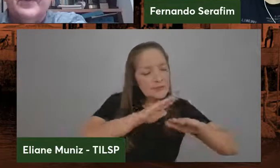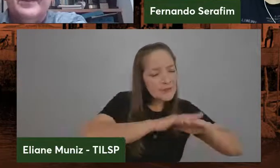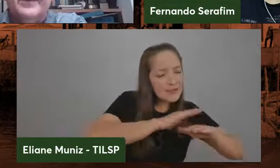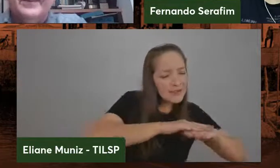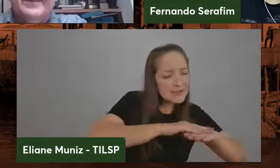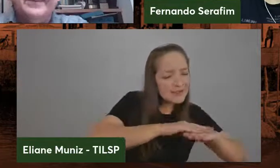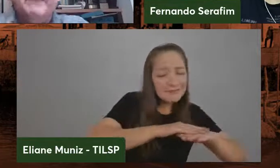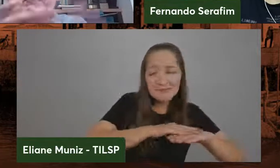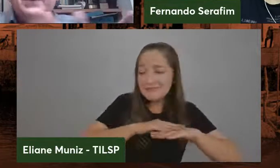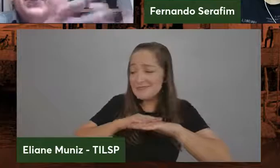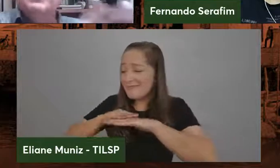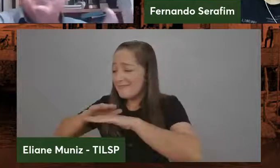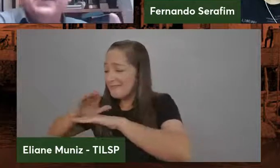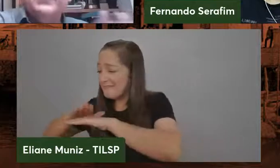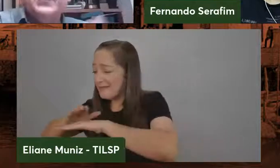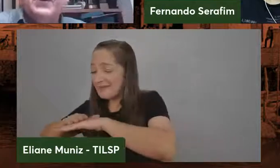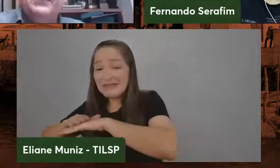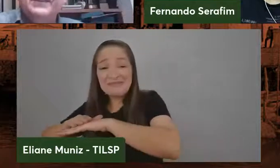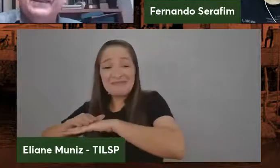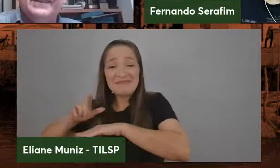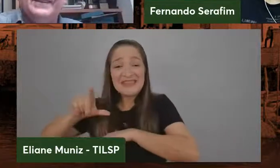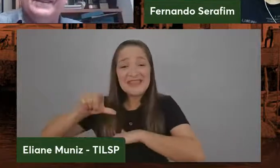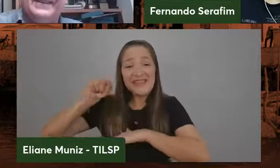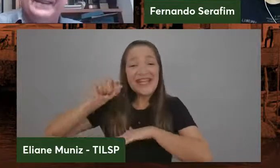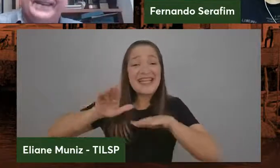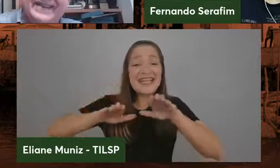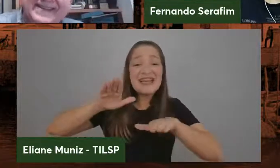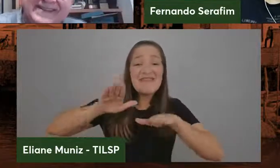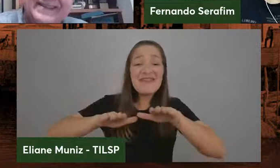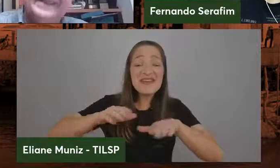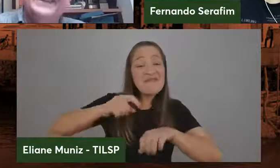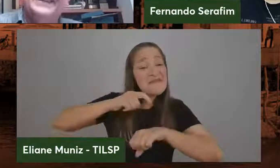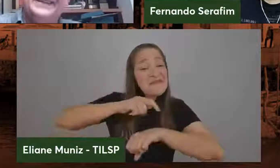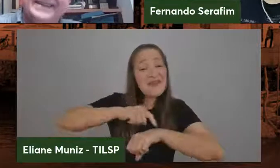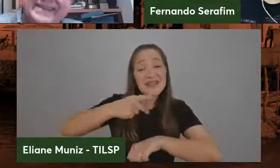aquilo. Depende do momento da sua vida.